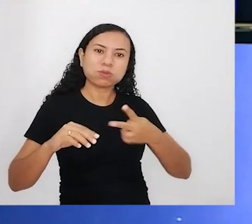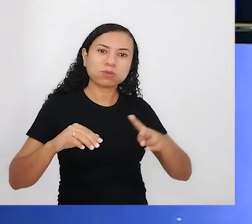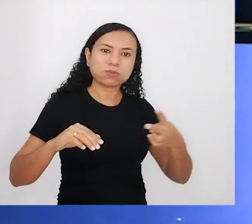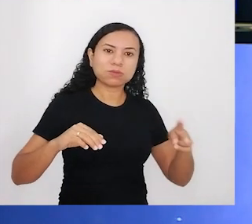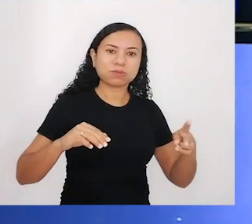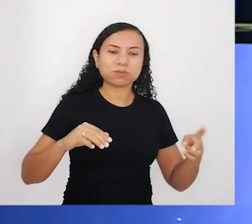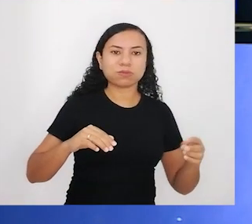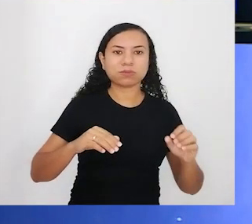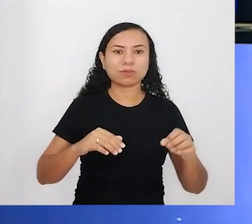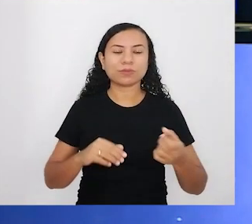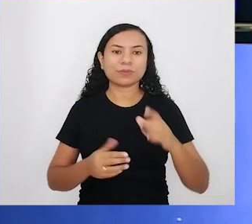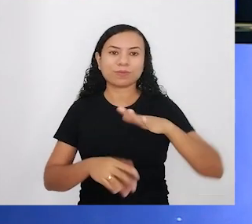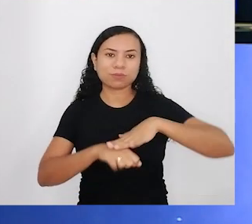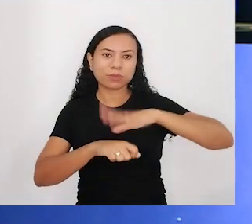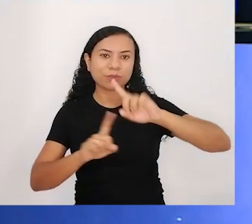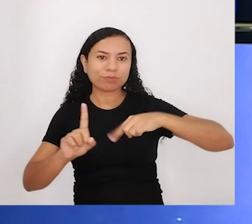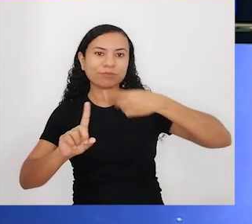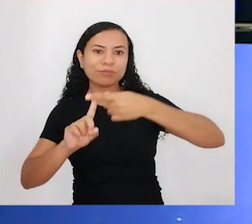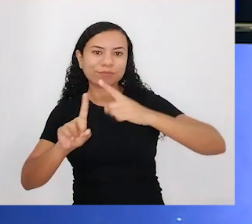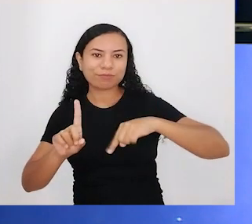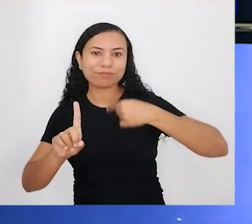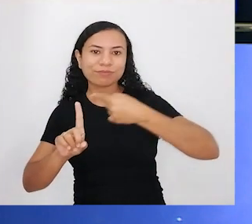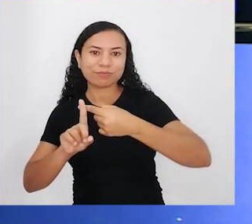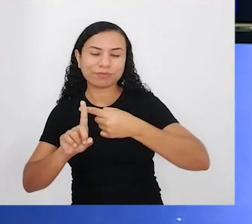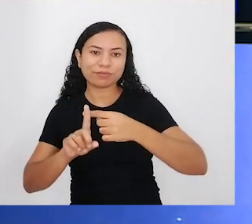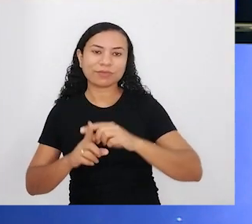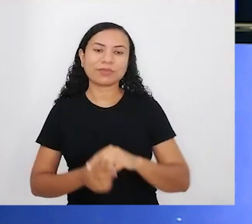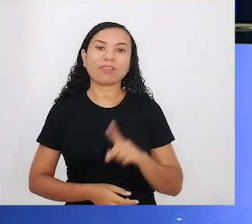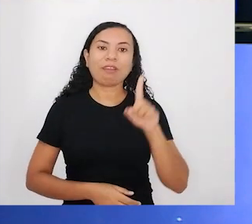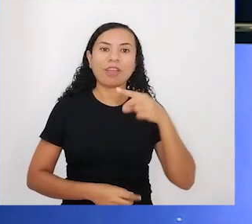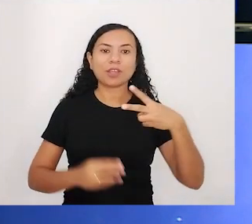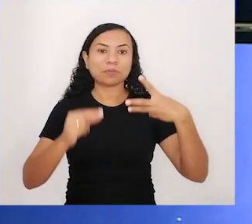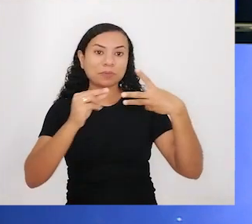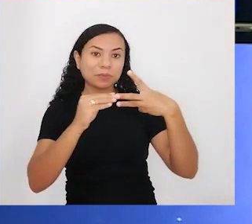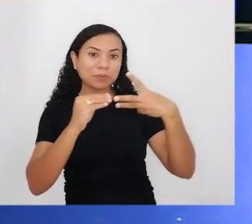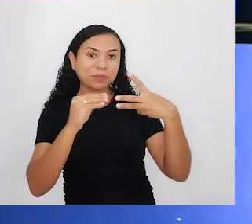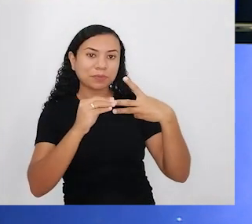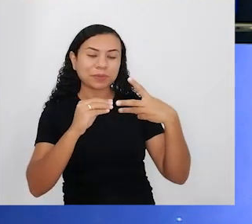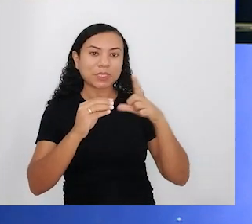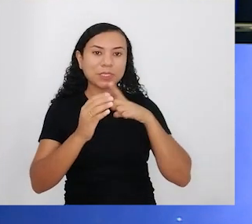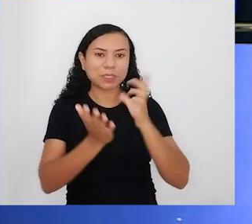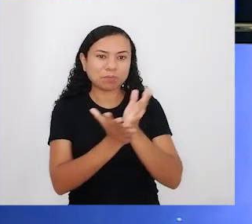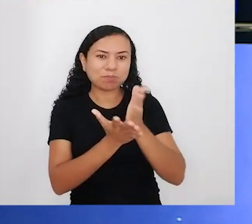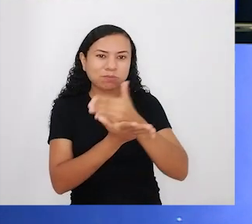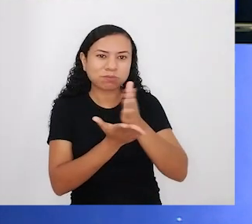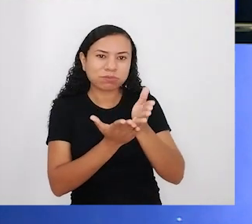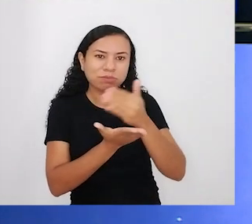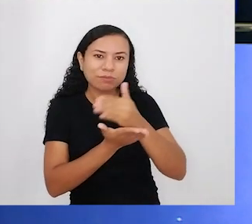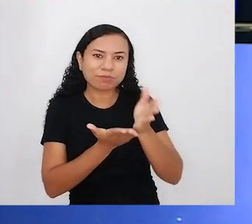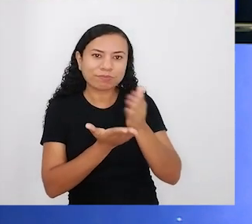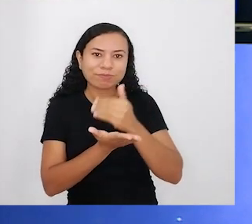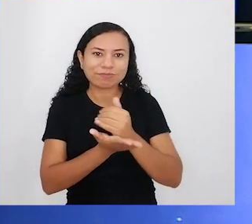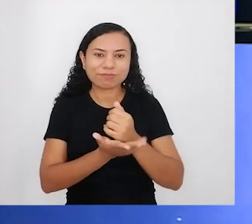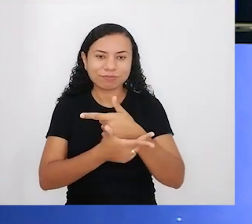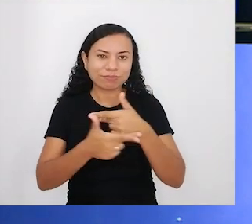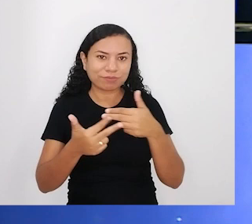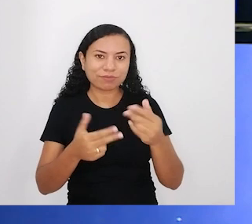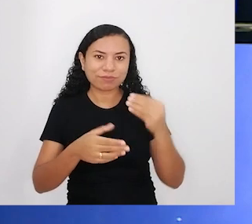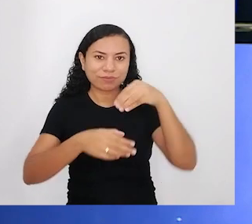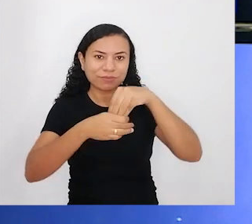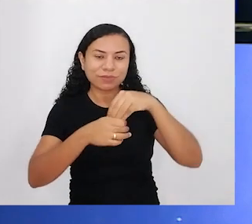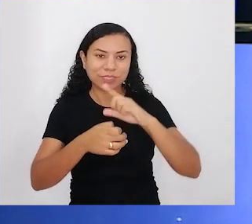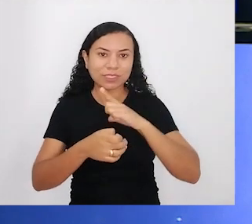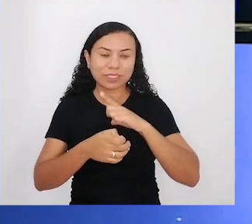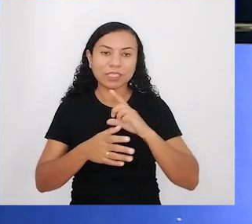isso são chamadas células totipotentes. Esse tipo de células se divide em outras células. Então, se ter a produção